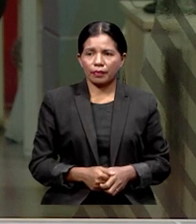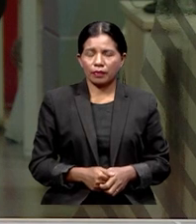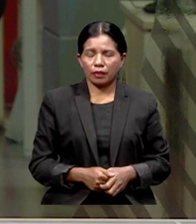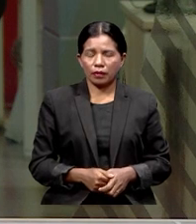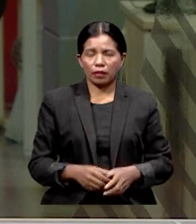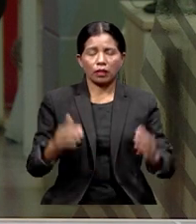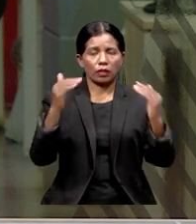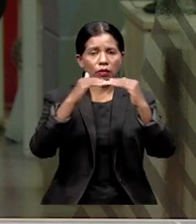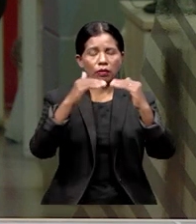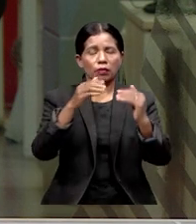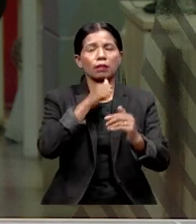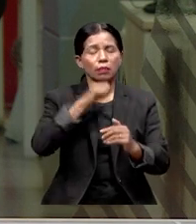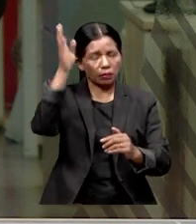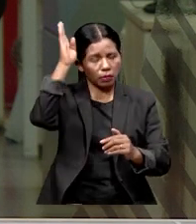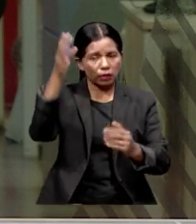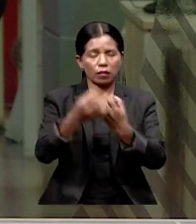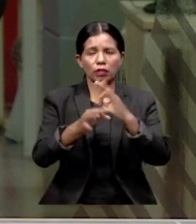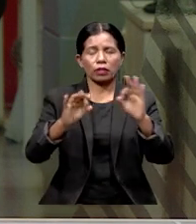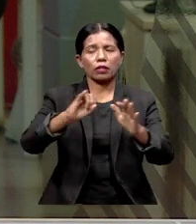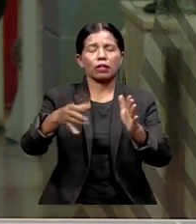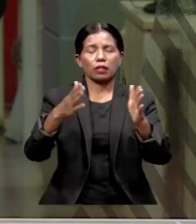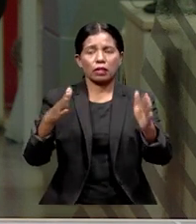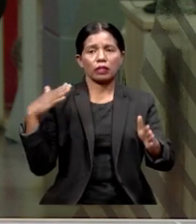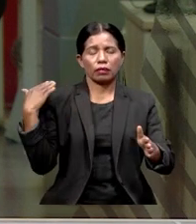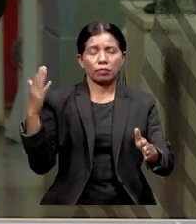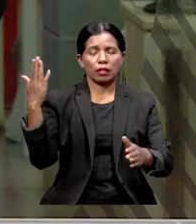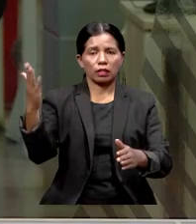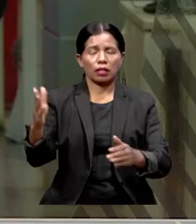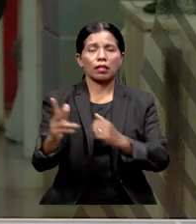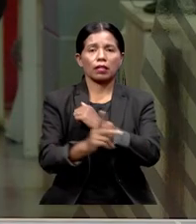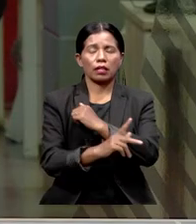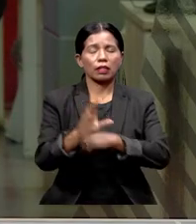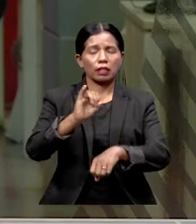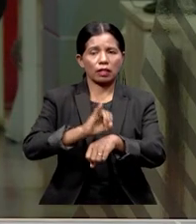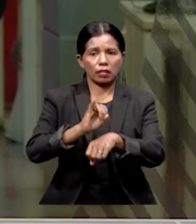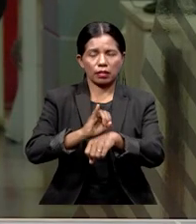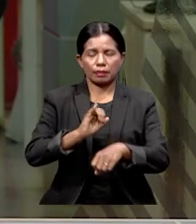Conferência Episcopal Timorense encerra a Jornada Nacional de Juventude e Paróquia Laleia.